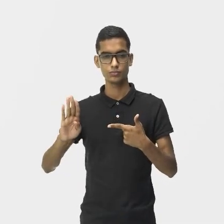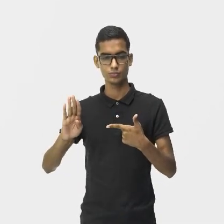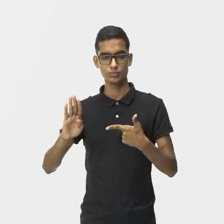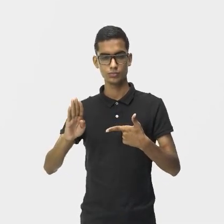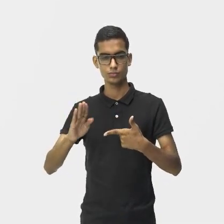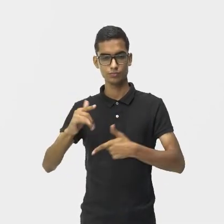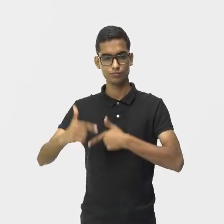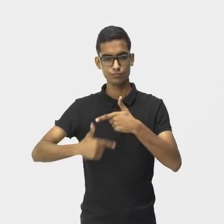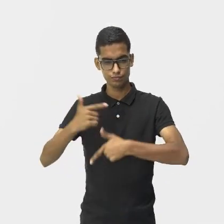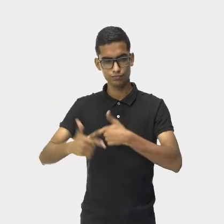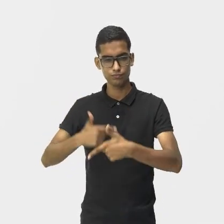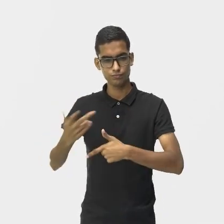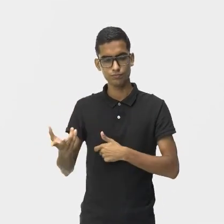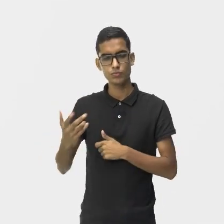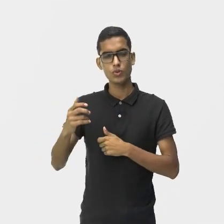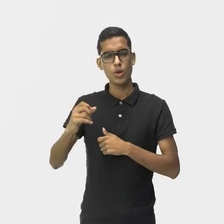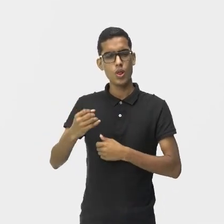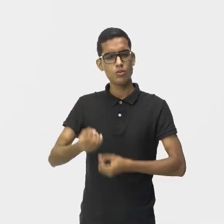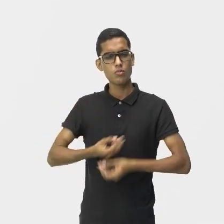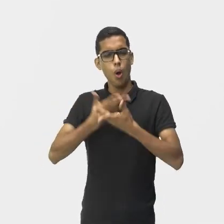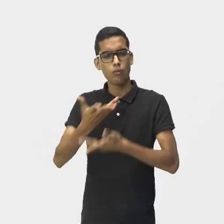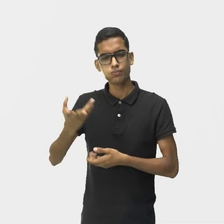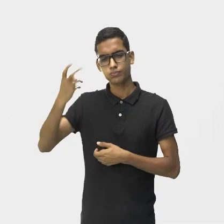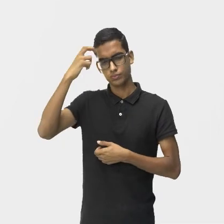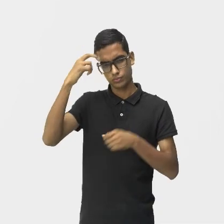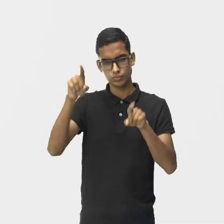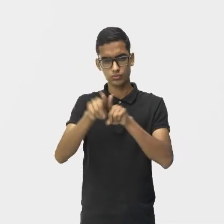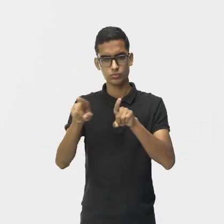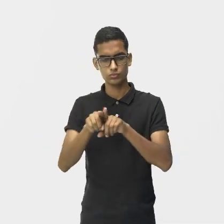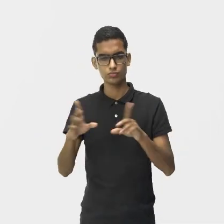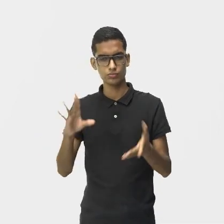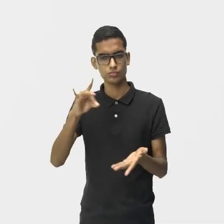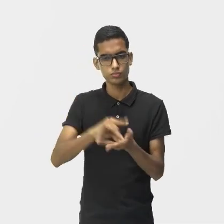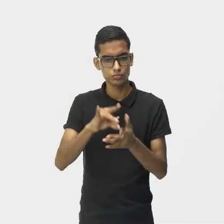nos moldes da produção industrial